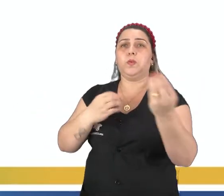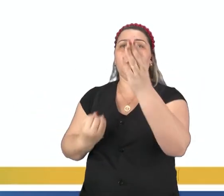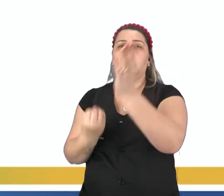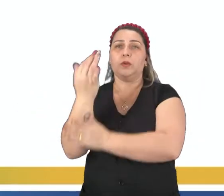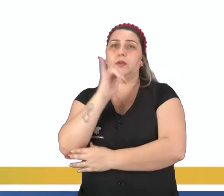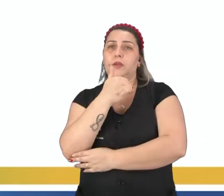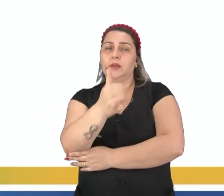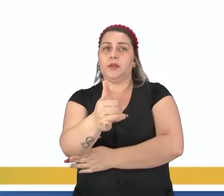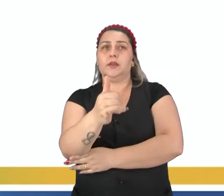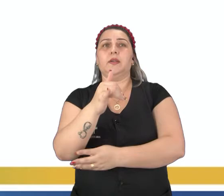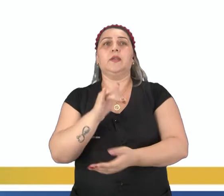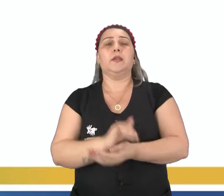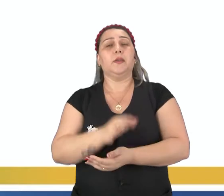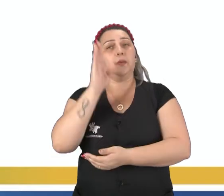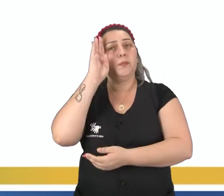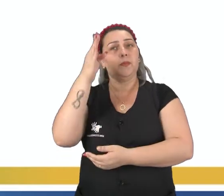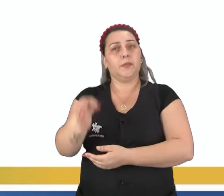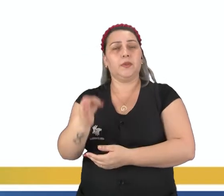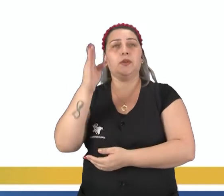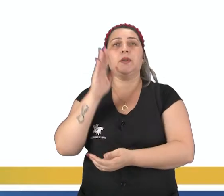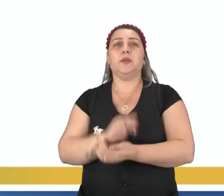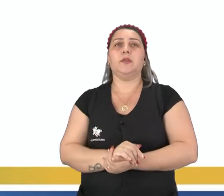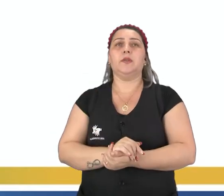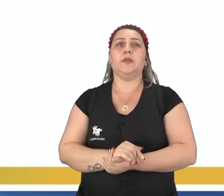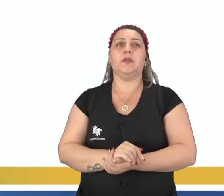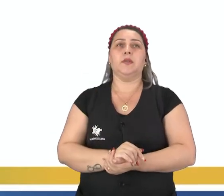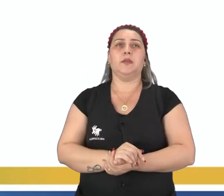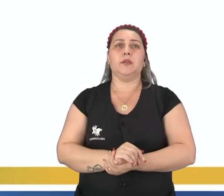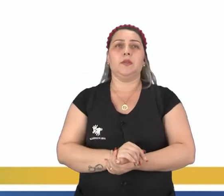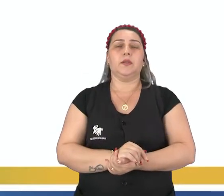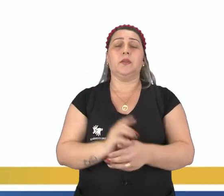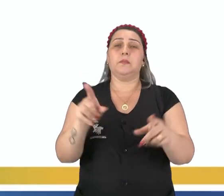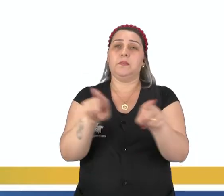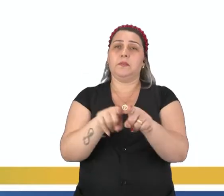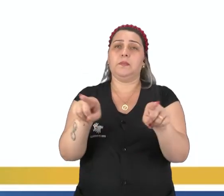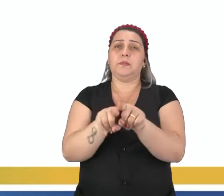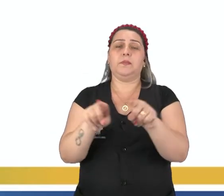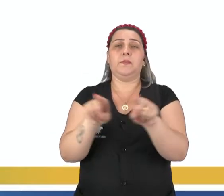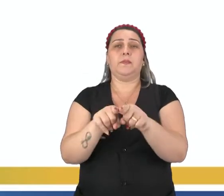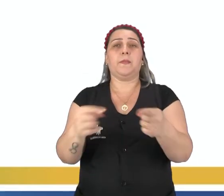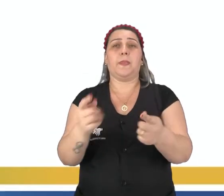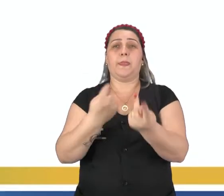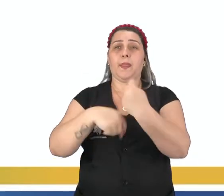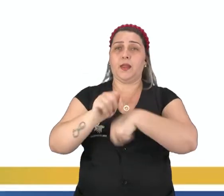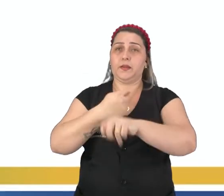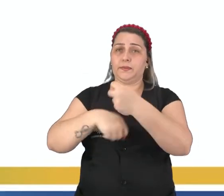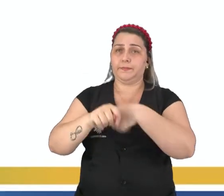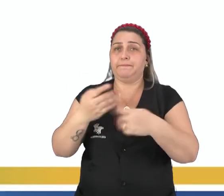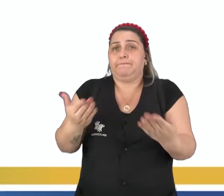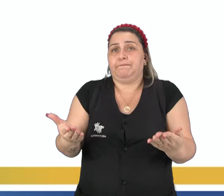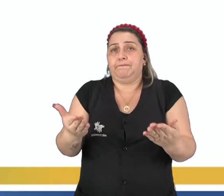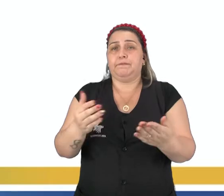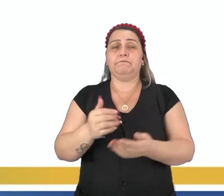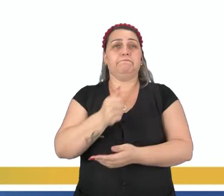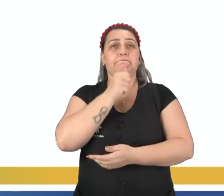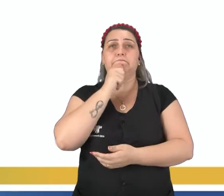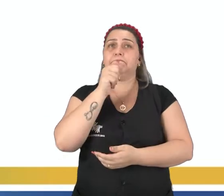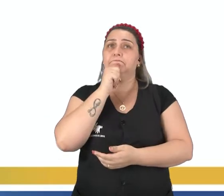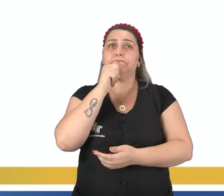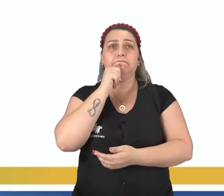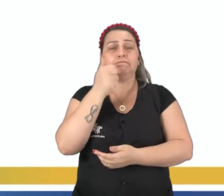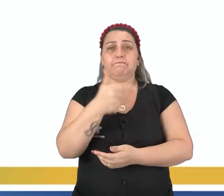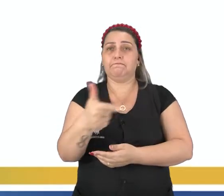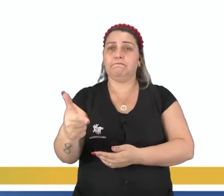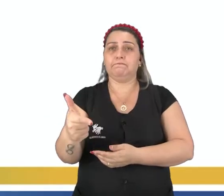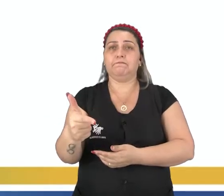produzir energia, né? A principal implicação desse tipo de processo também tem a ver com a questão econômica, né, porque ainda não é